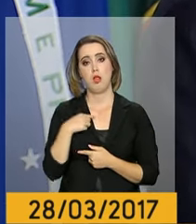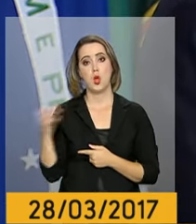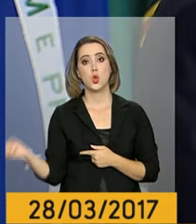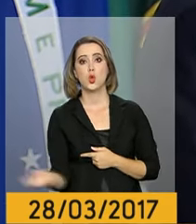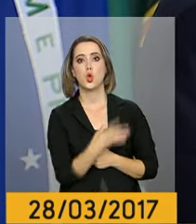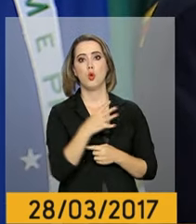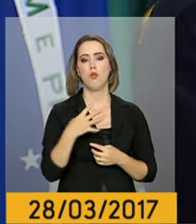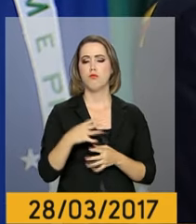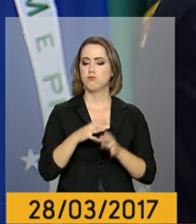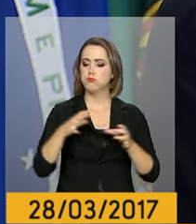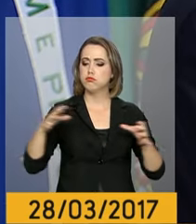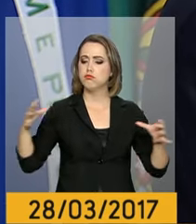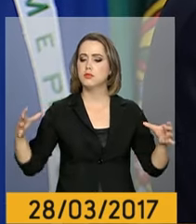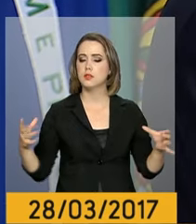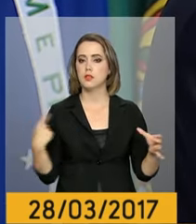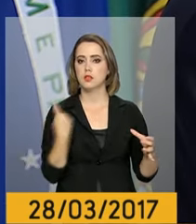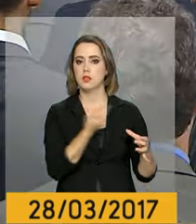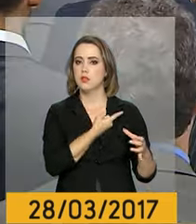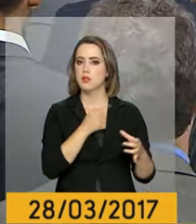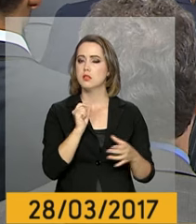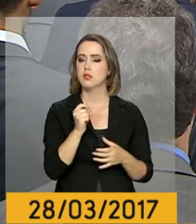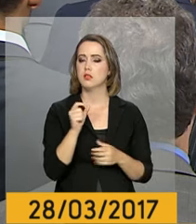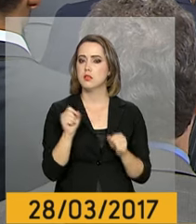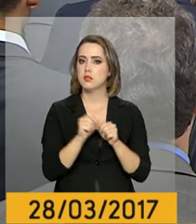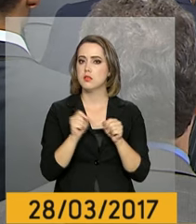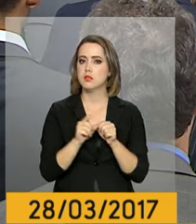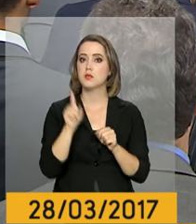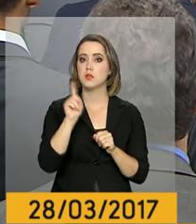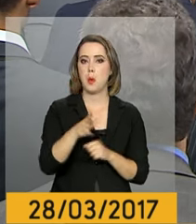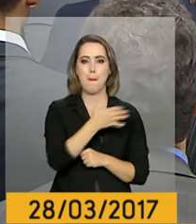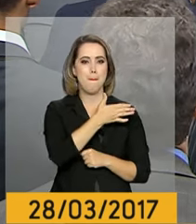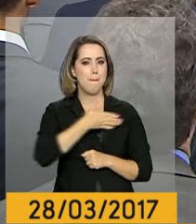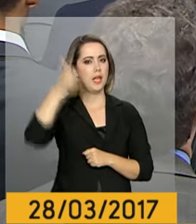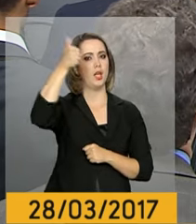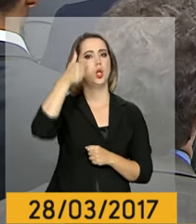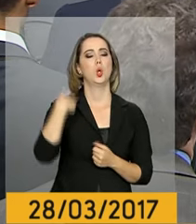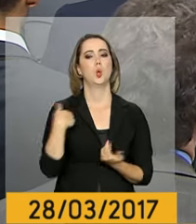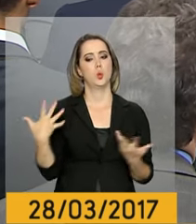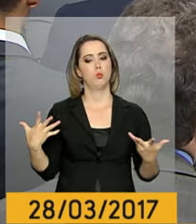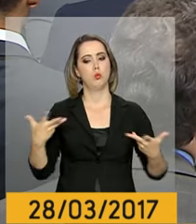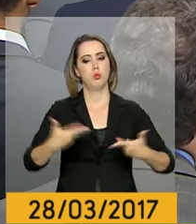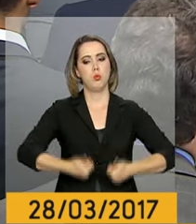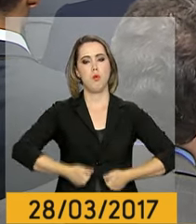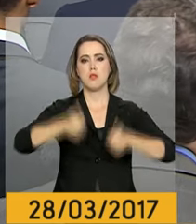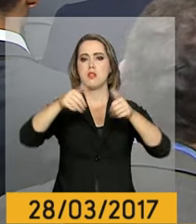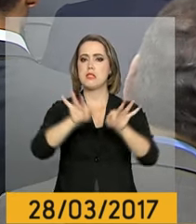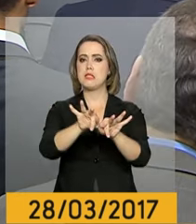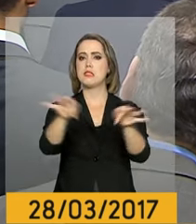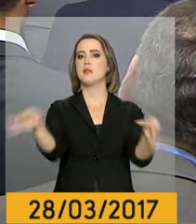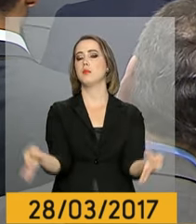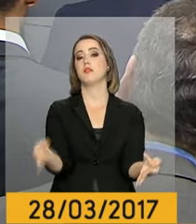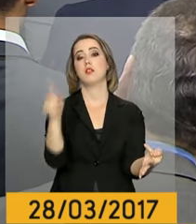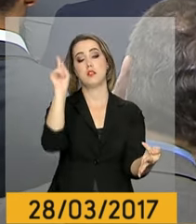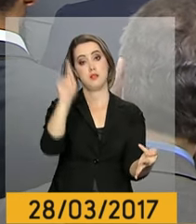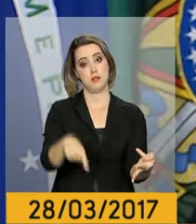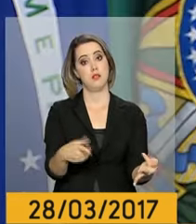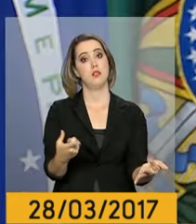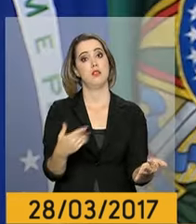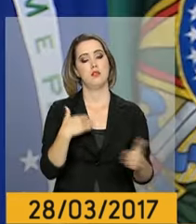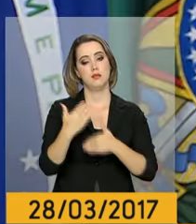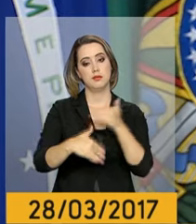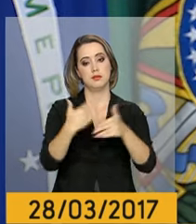modernizações que nós estamos fazendo uma das melhores e mais eficientes desburocratizaçao está sendo